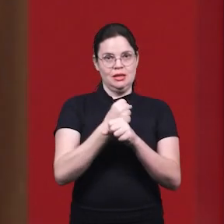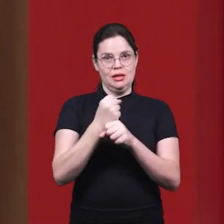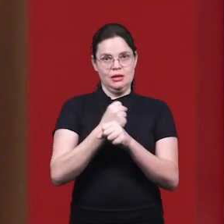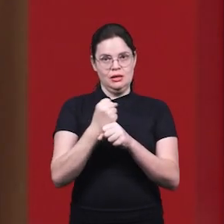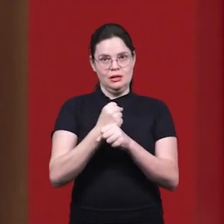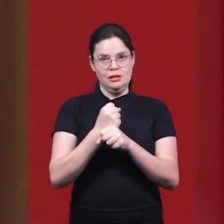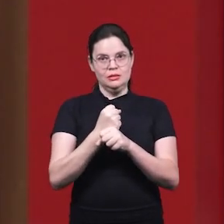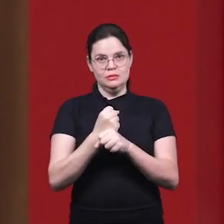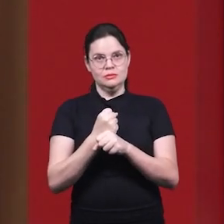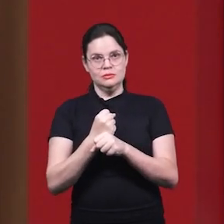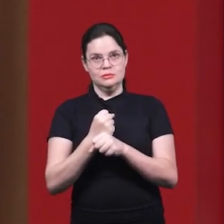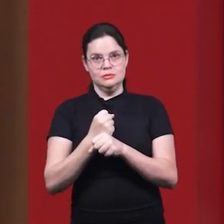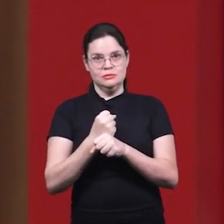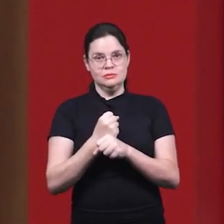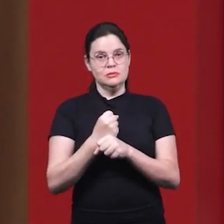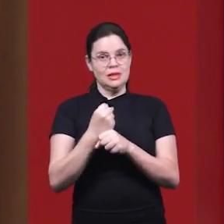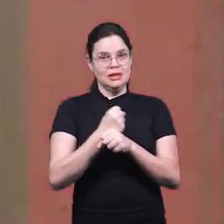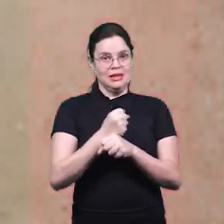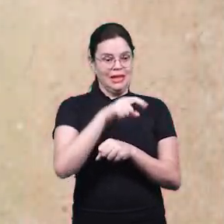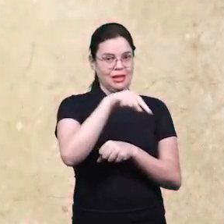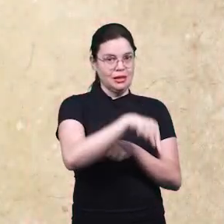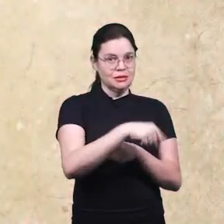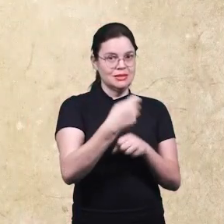sobre o teu povo e sobre a tua santa cidade para